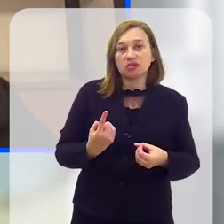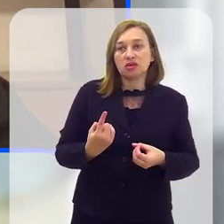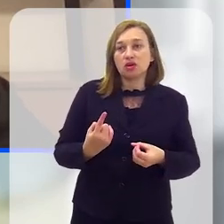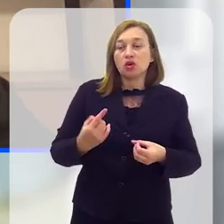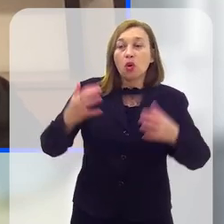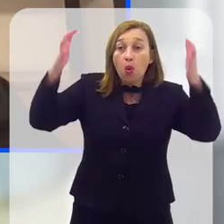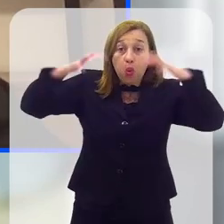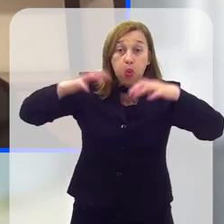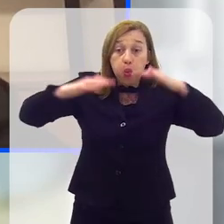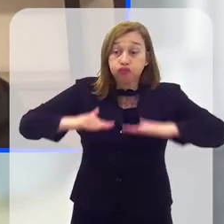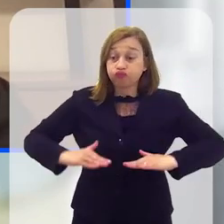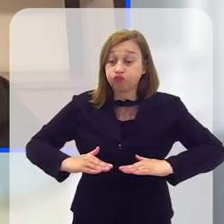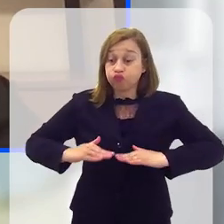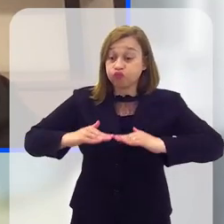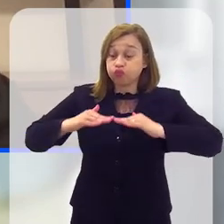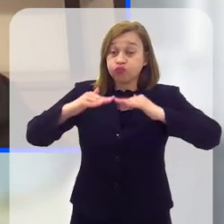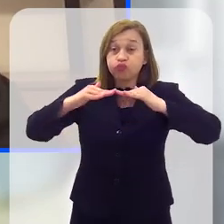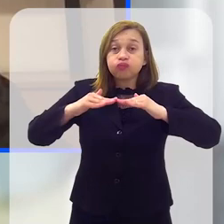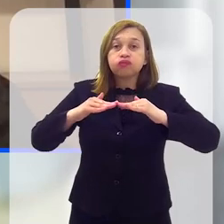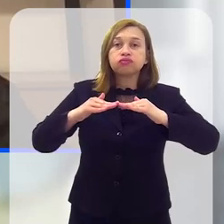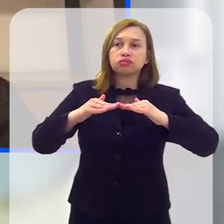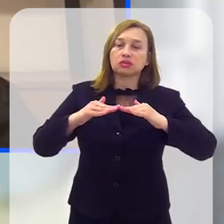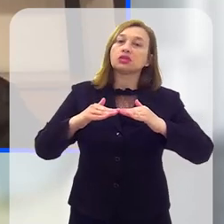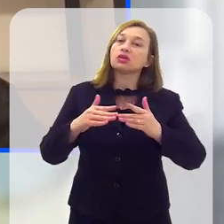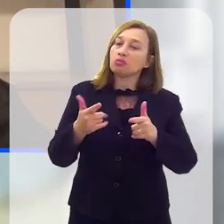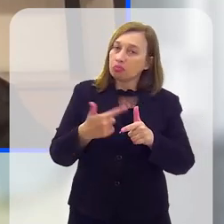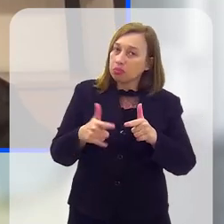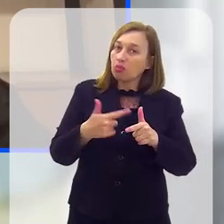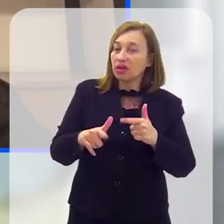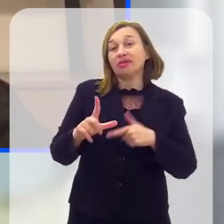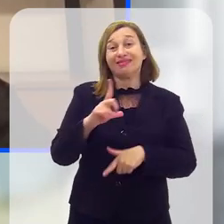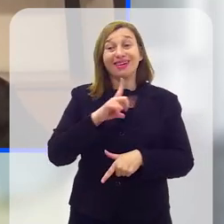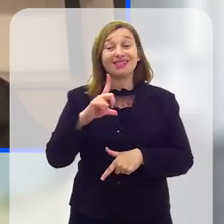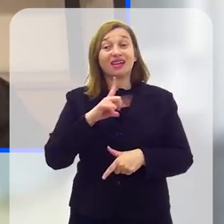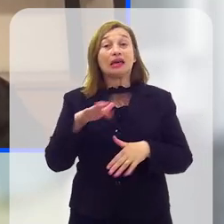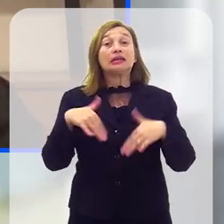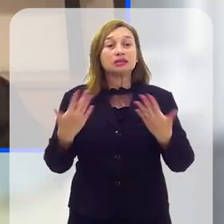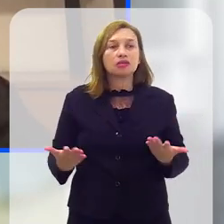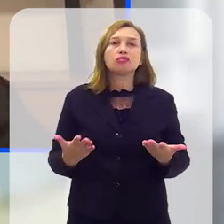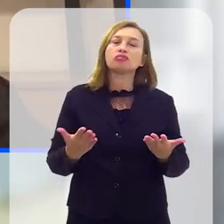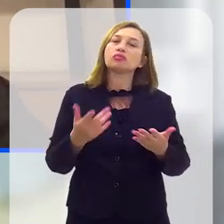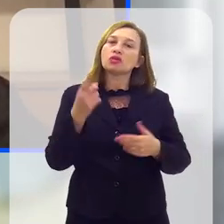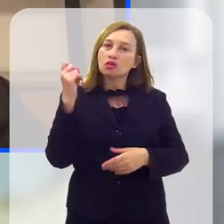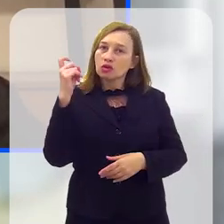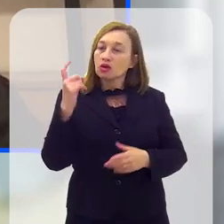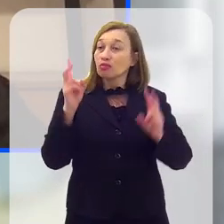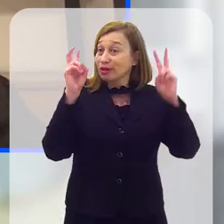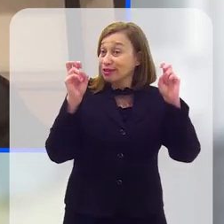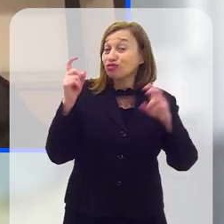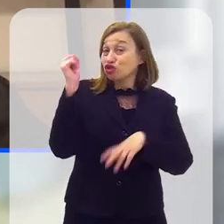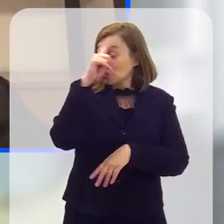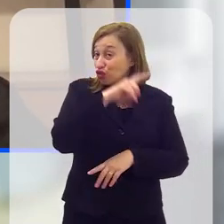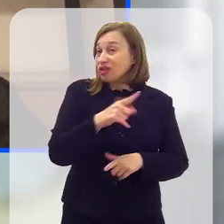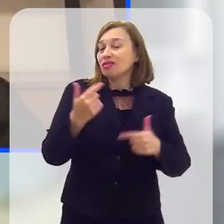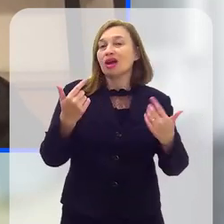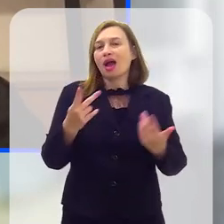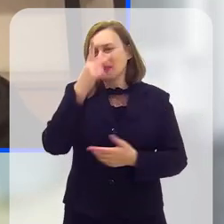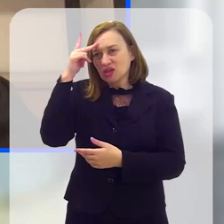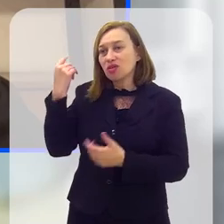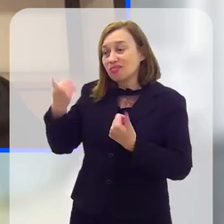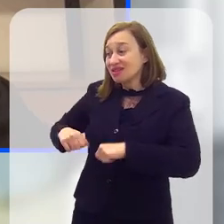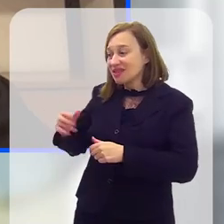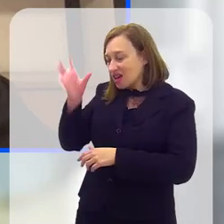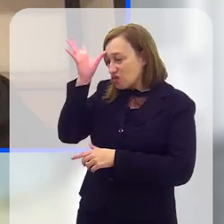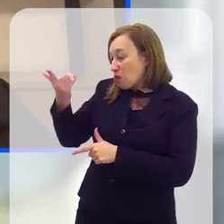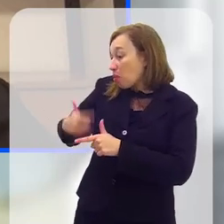ruas, prejudicando o meio ambiente. Então, é uma questão que é difícil de lidar, porque a pessoa precisa resolver o